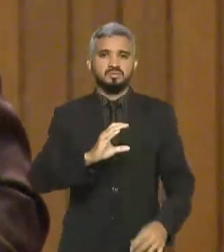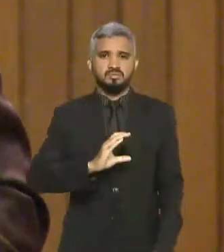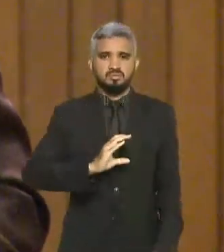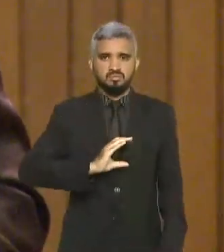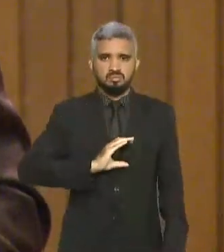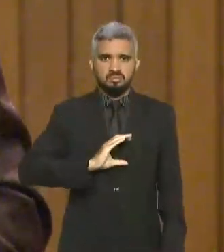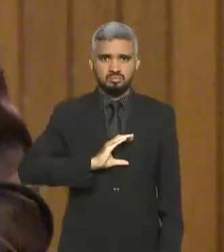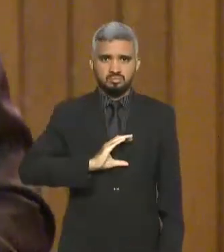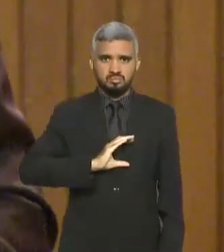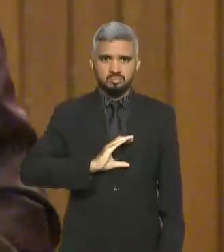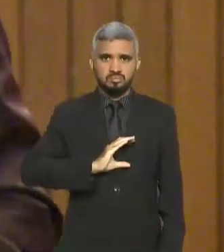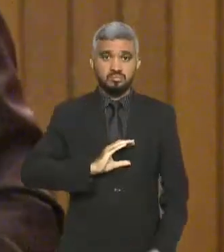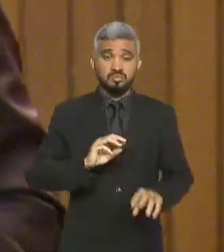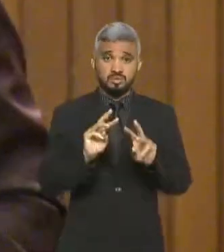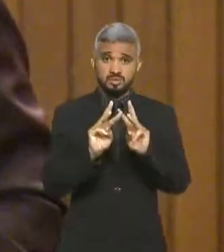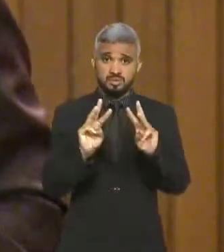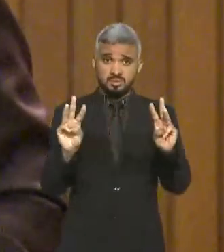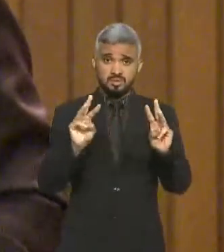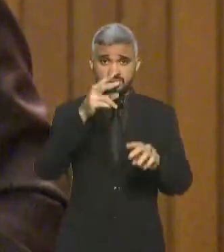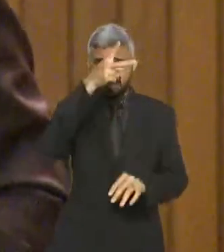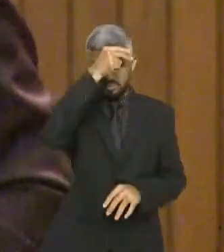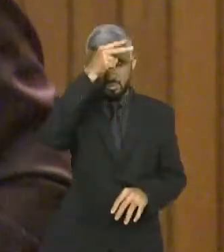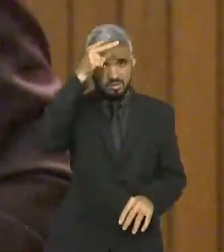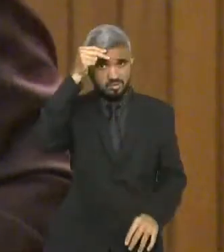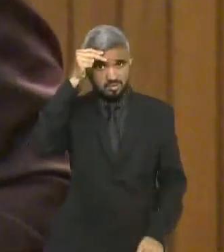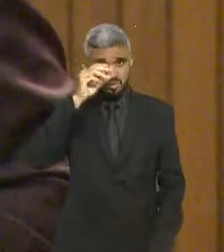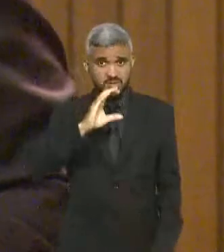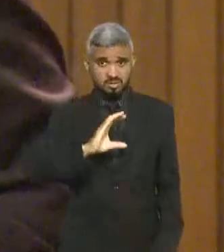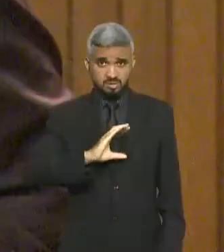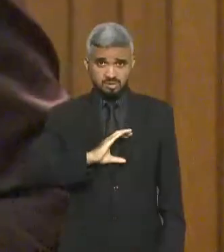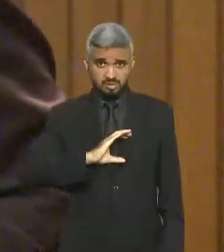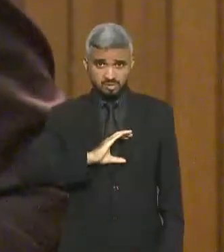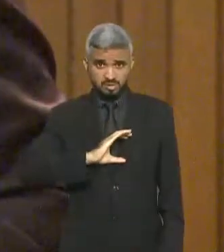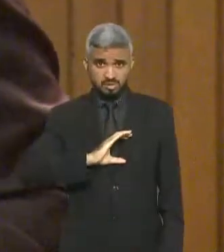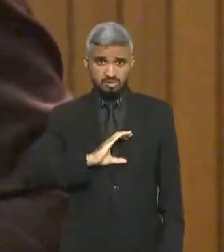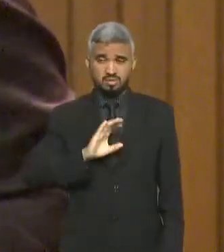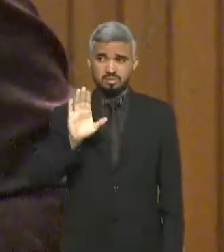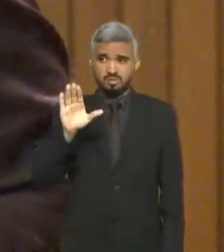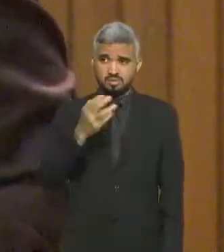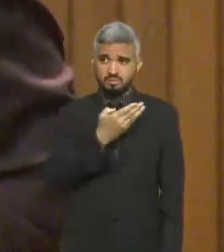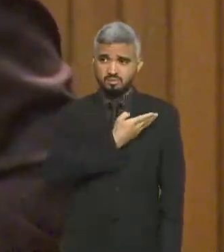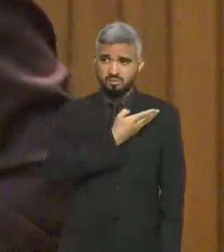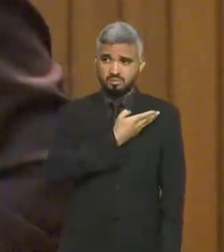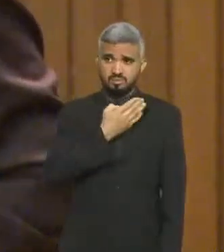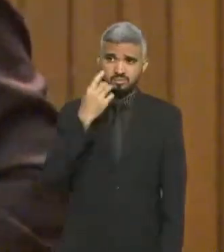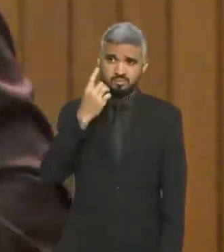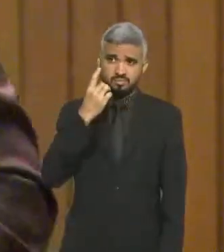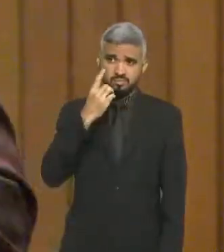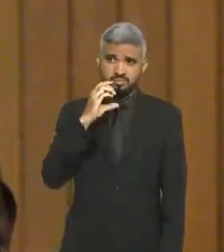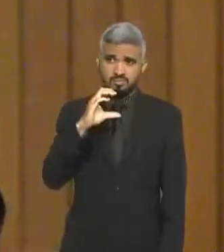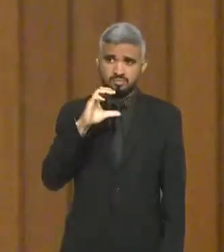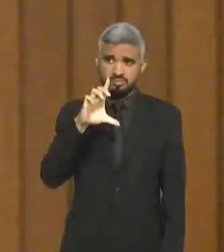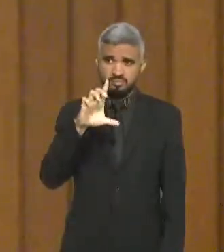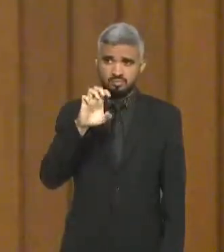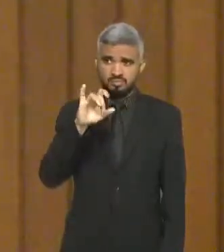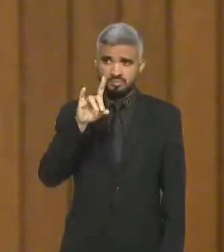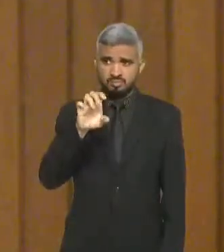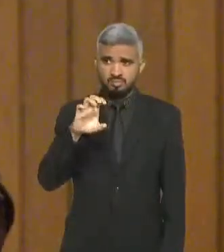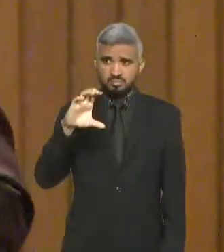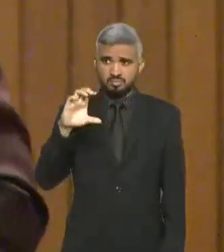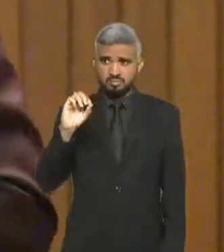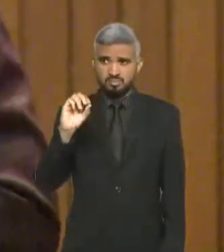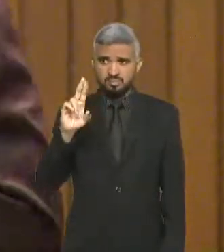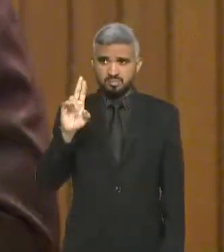O site da Prefeitura Municipal de Caxias, querida amiga deputada Cleide Coutinho, nos informa que no